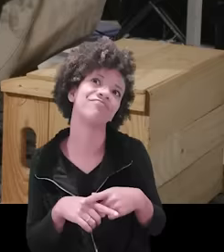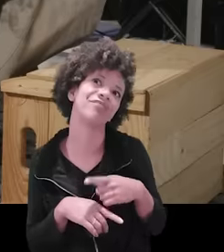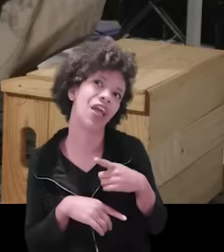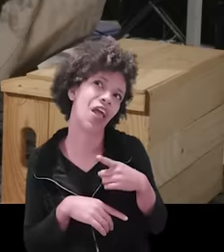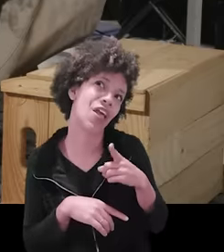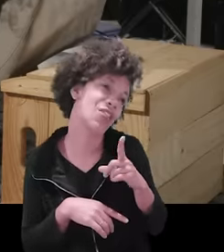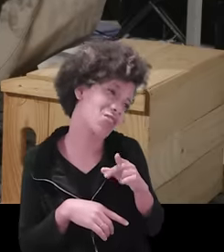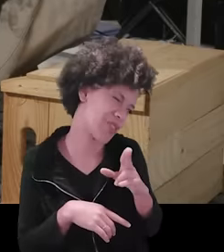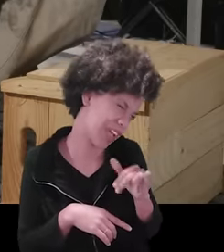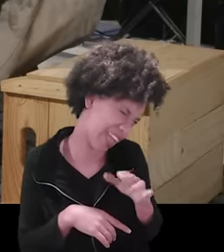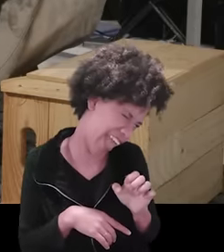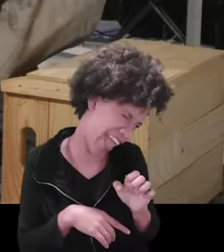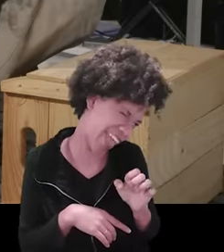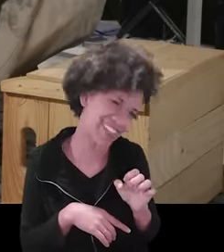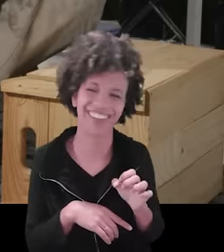GAP